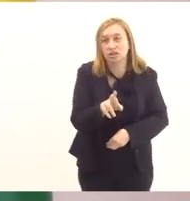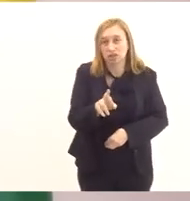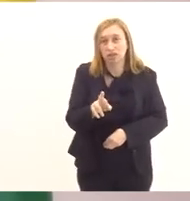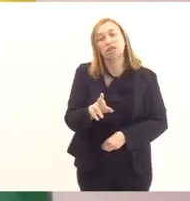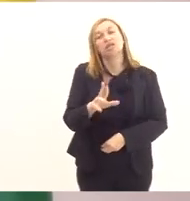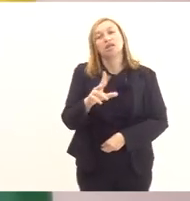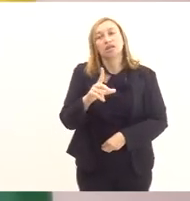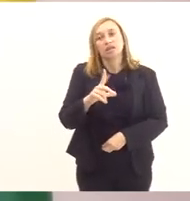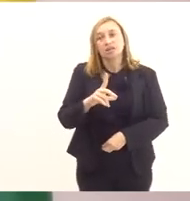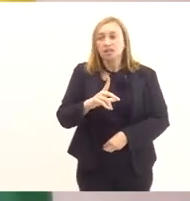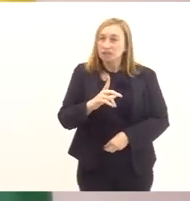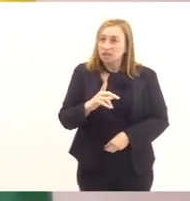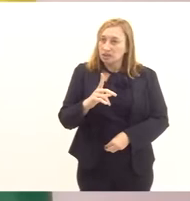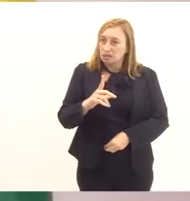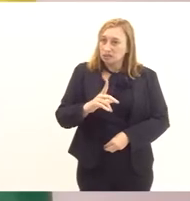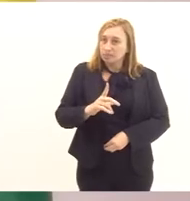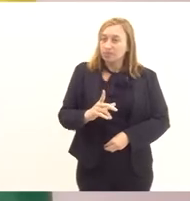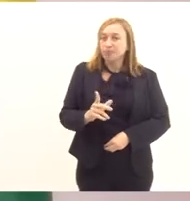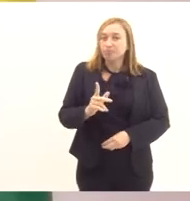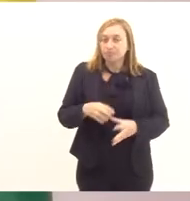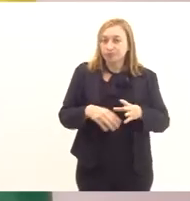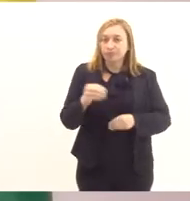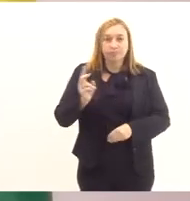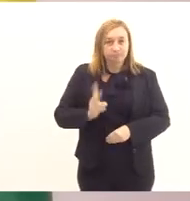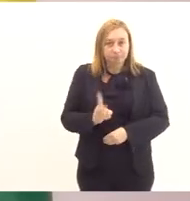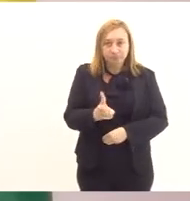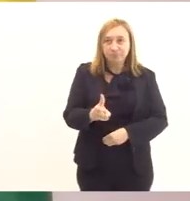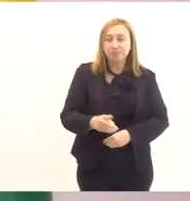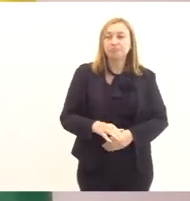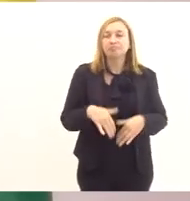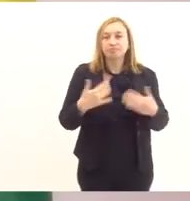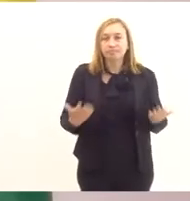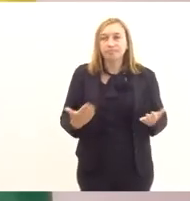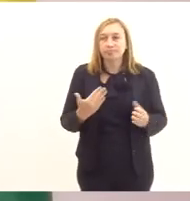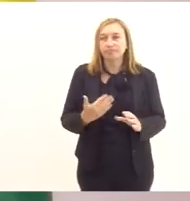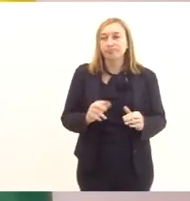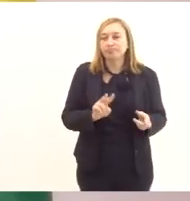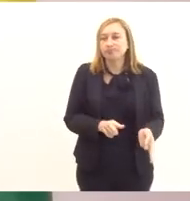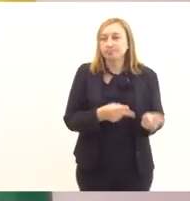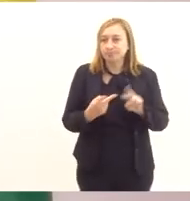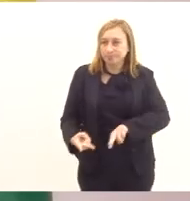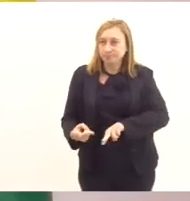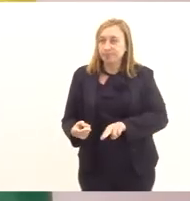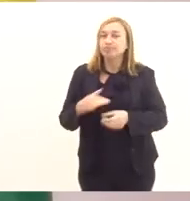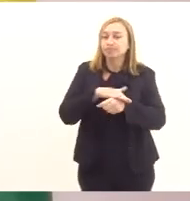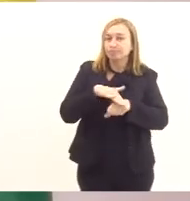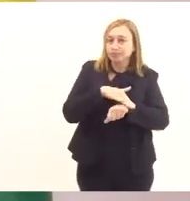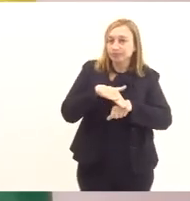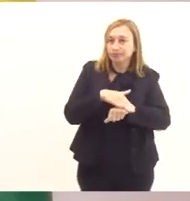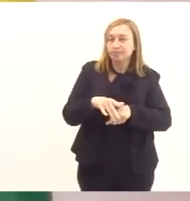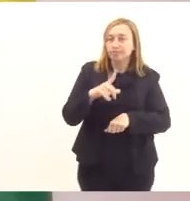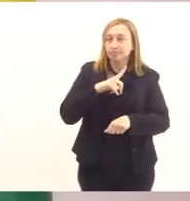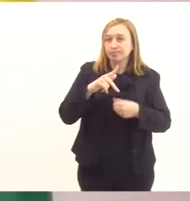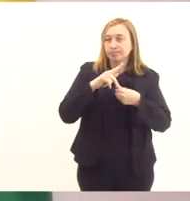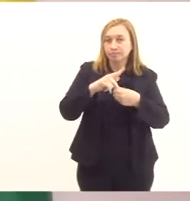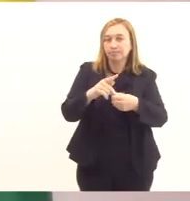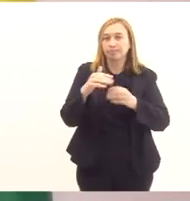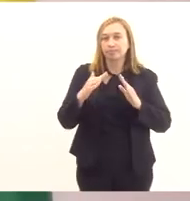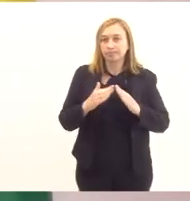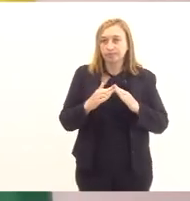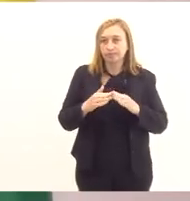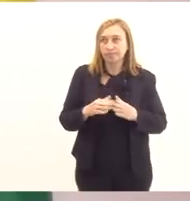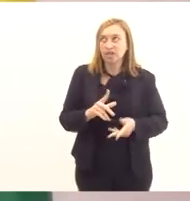tem o hábito ali de diversao o tempo inteiro então meu encaminhamento seria e foi a conversa contigo com procurador da casa